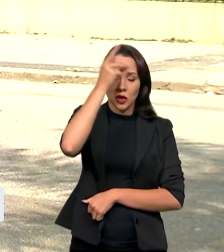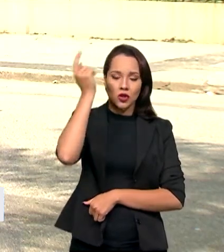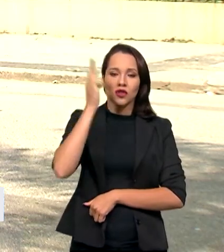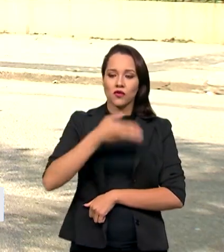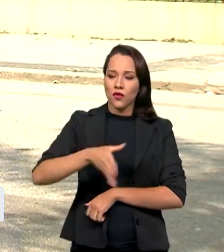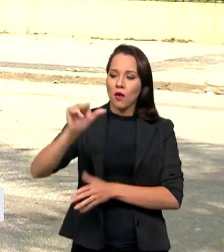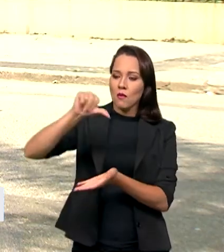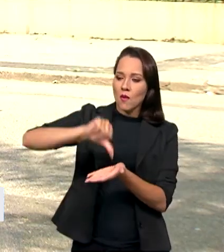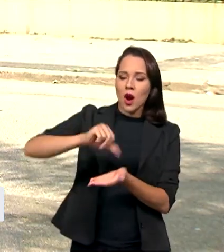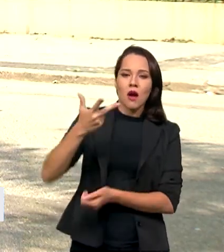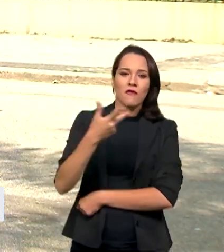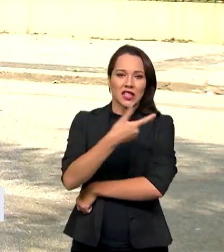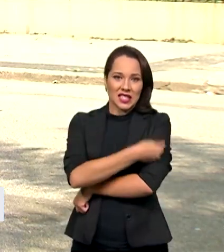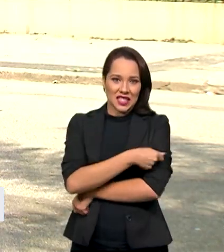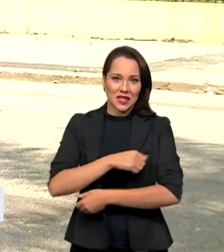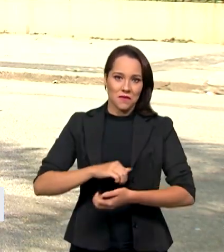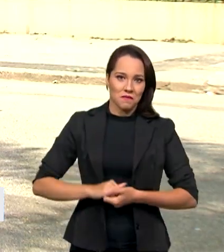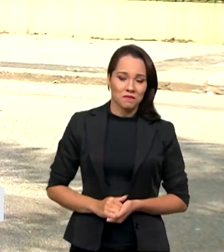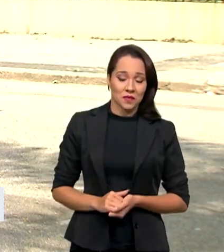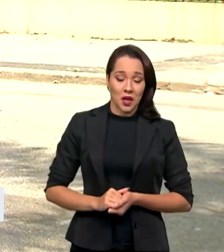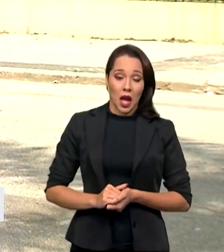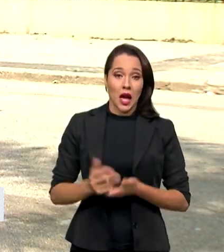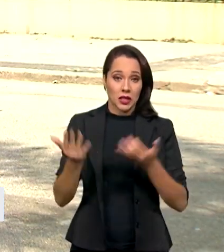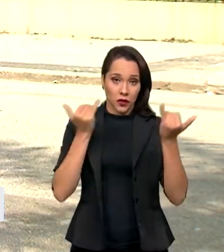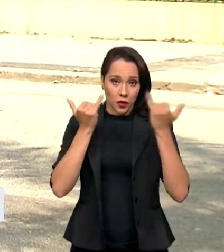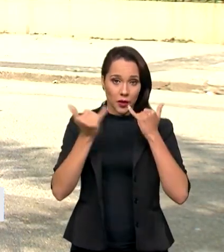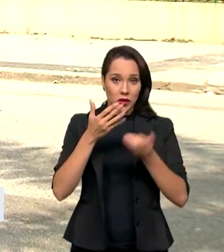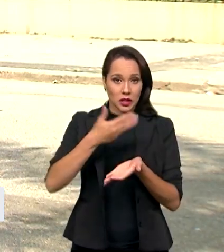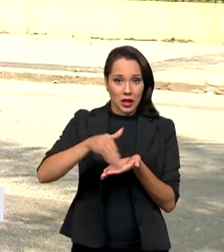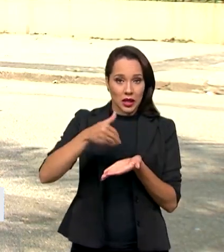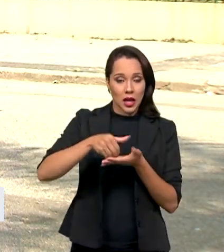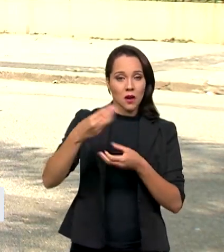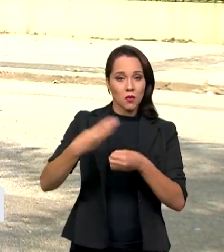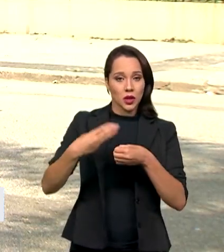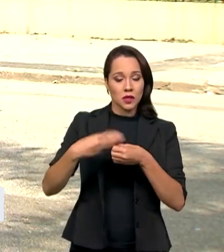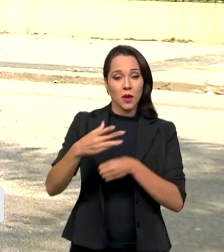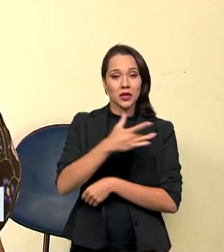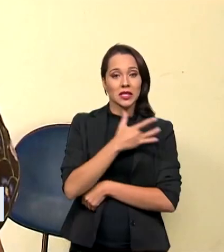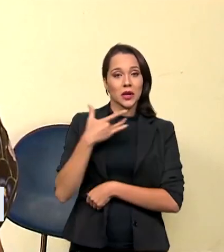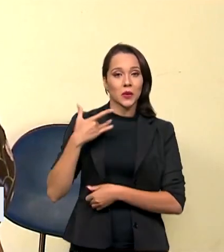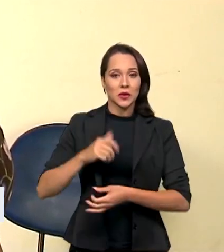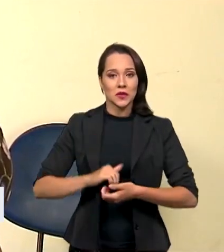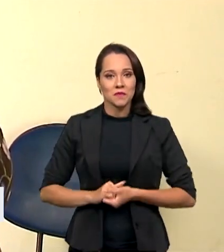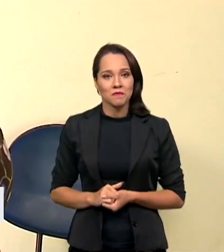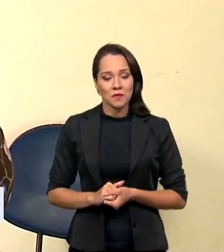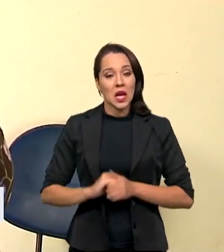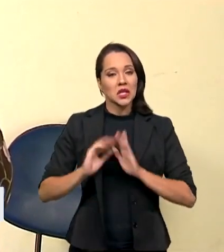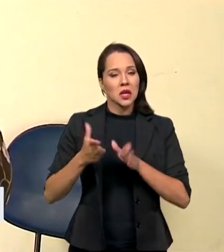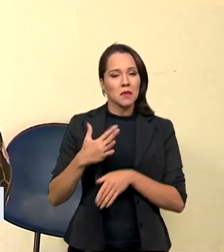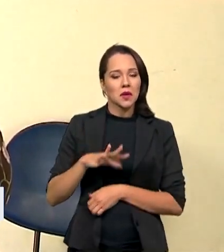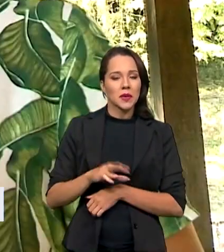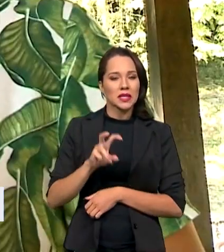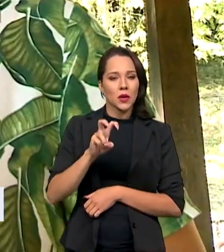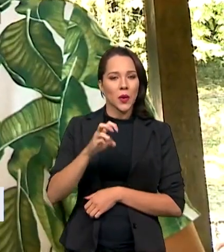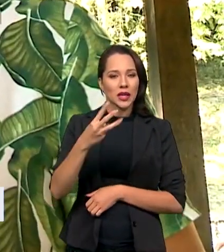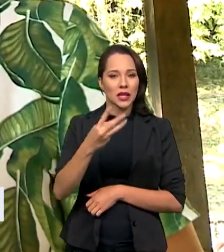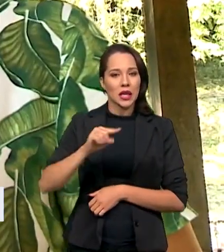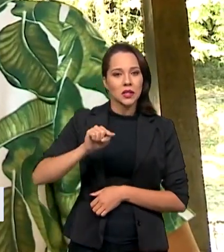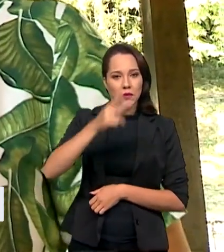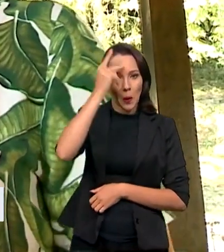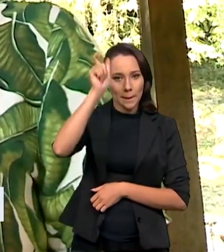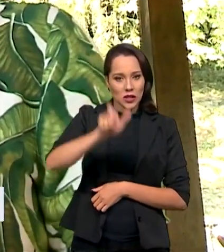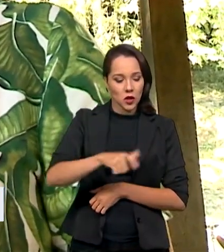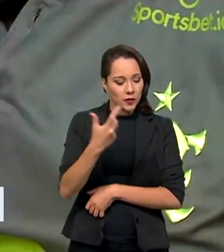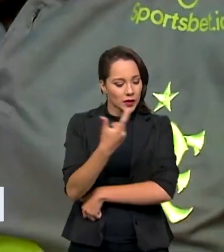aos postos de vacinação, de acordo com dados da Secretaria Municipal de Saúde. Foram pouco mais de 53 mil